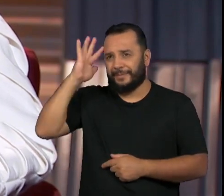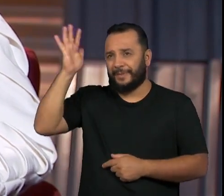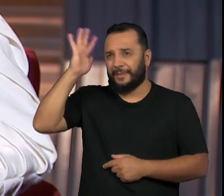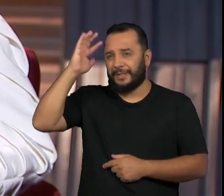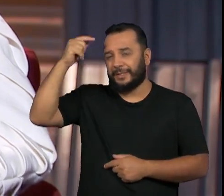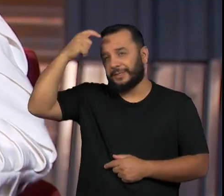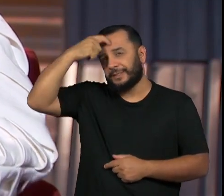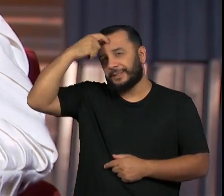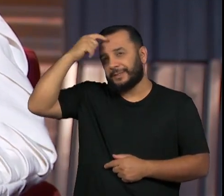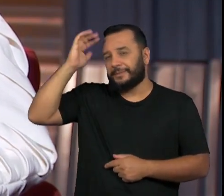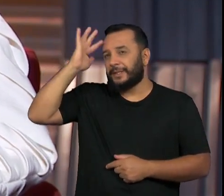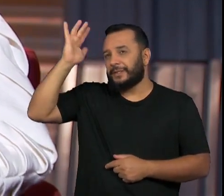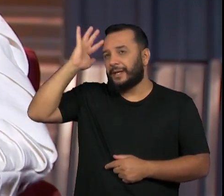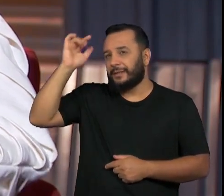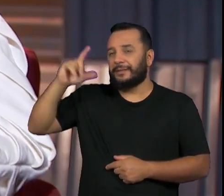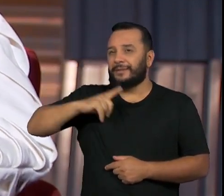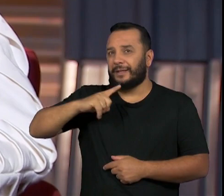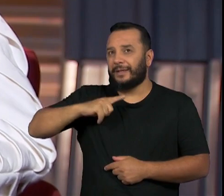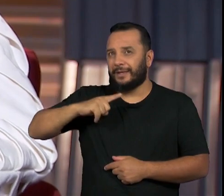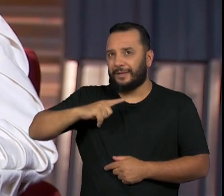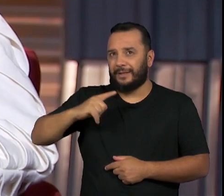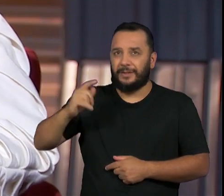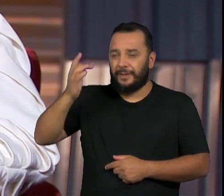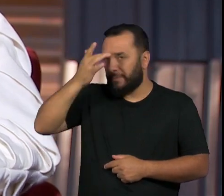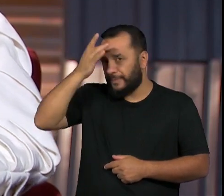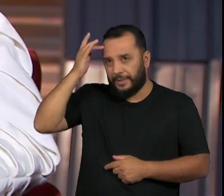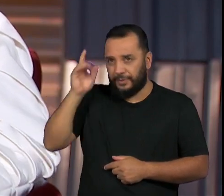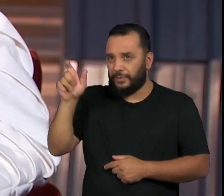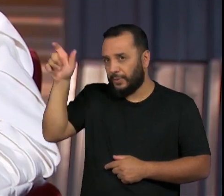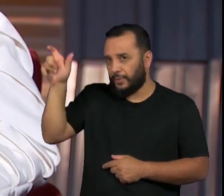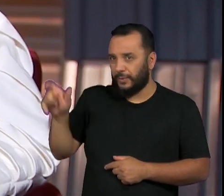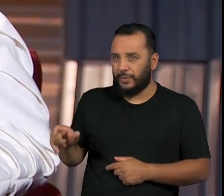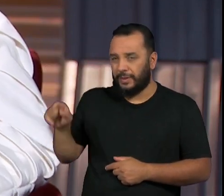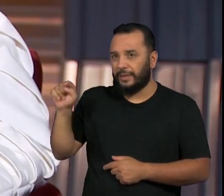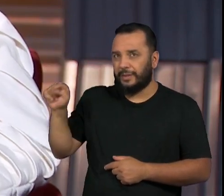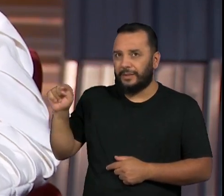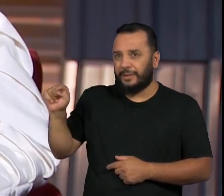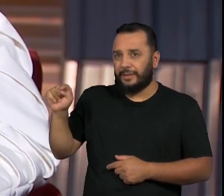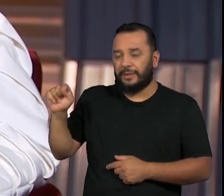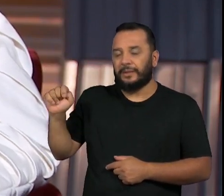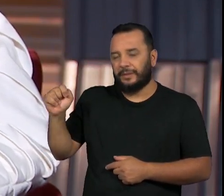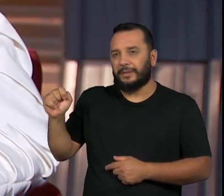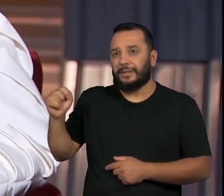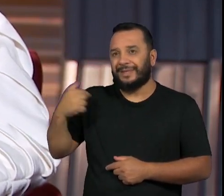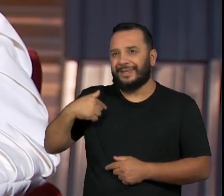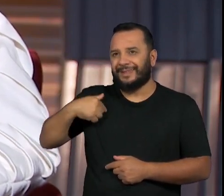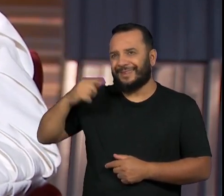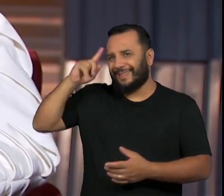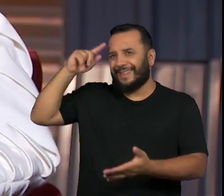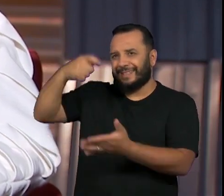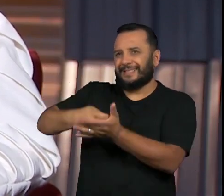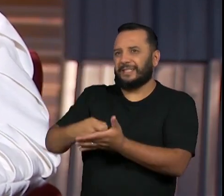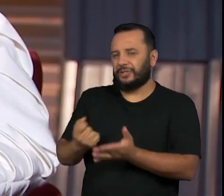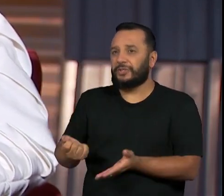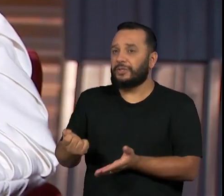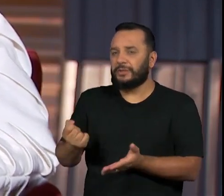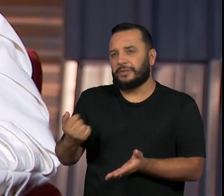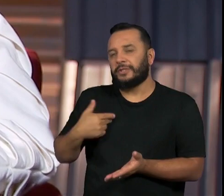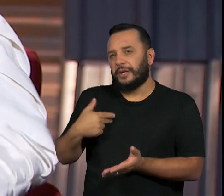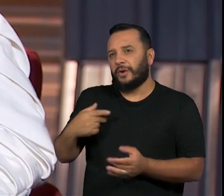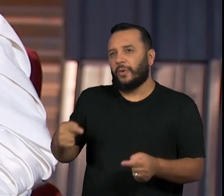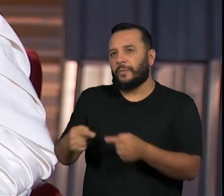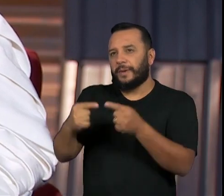mental, né, de que alguém, que é essa pessoa que emana a autoridade, que decide, então isso cola com a corporalidade das